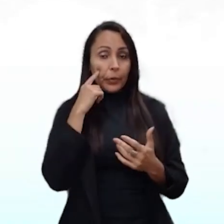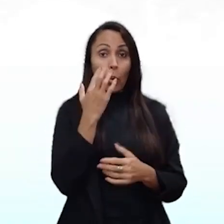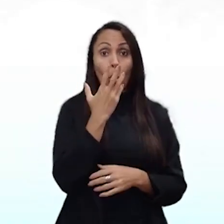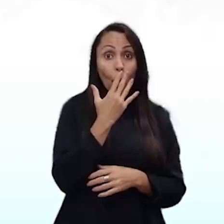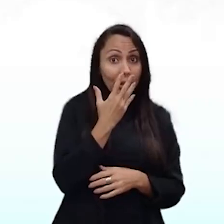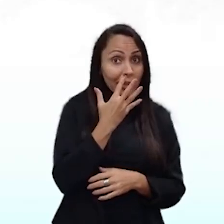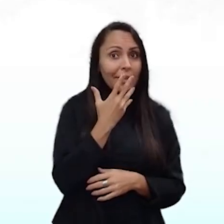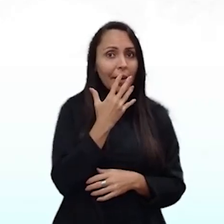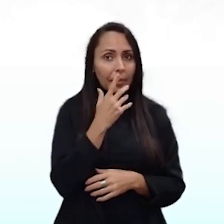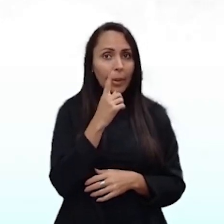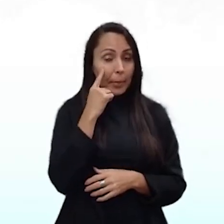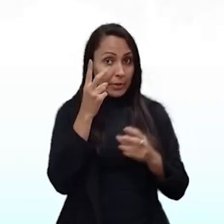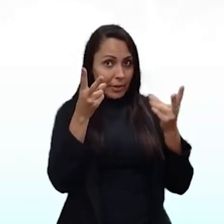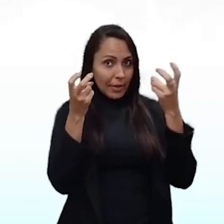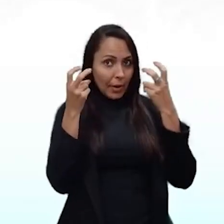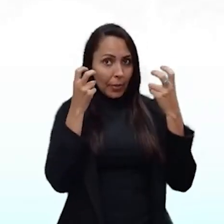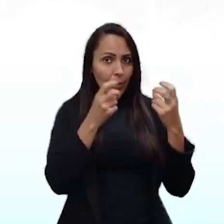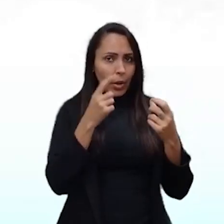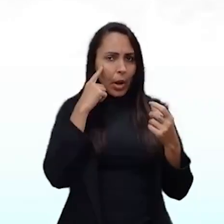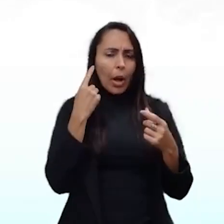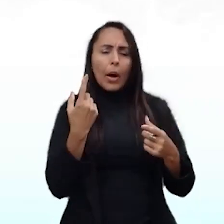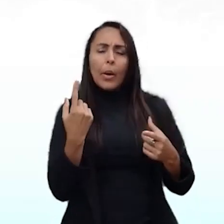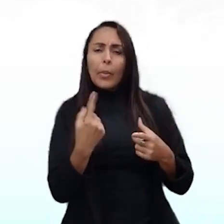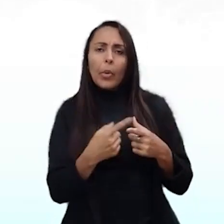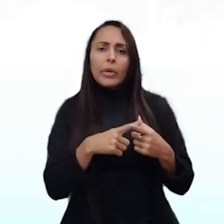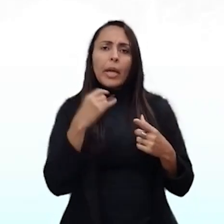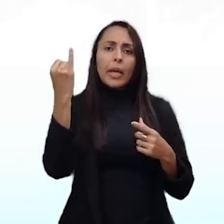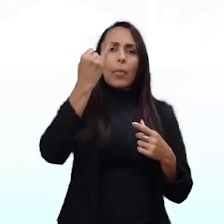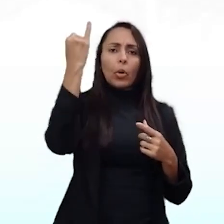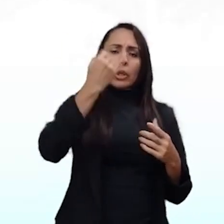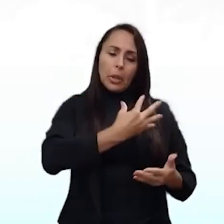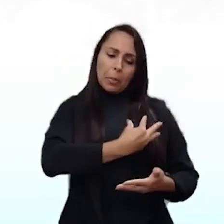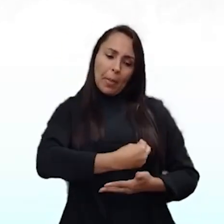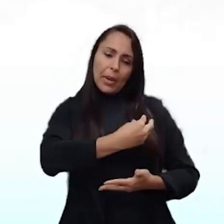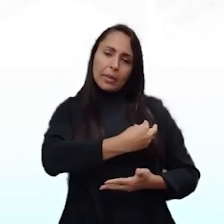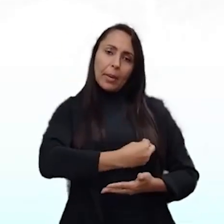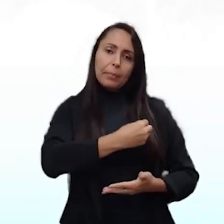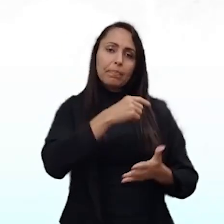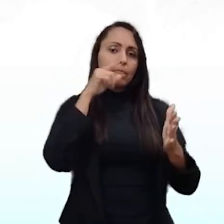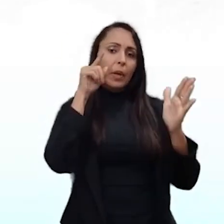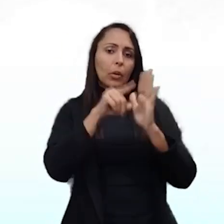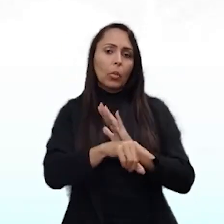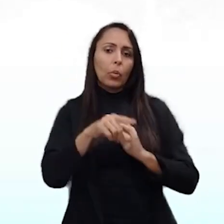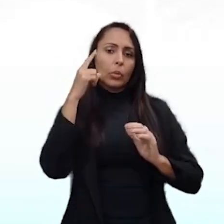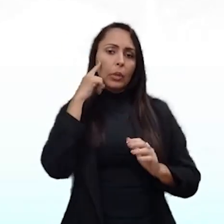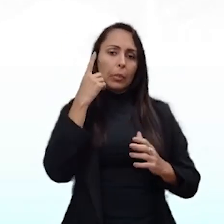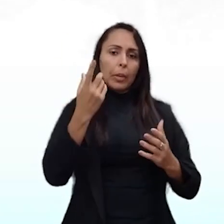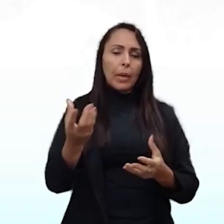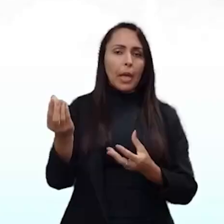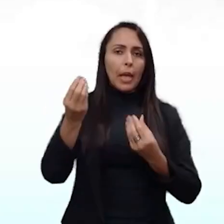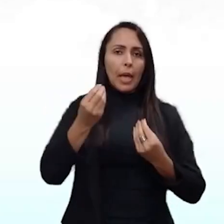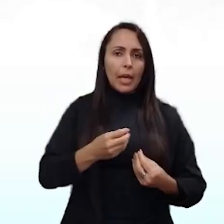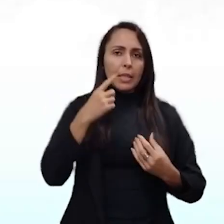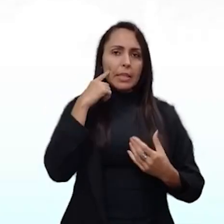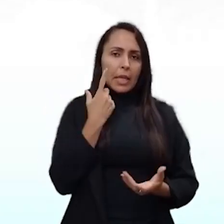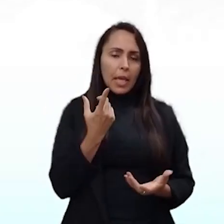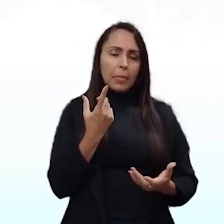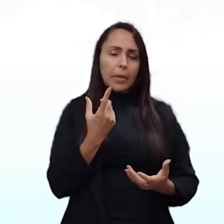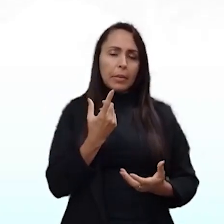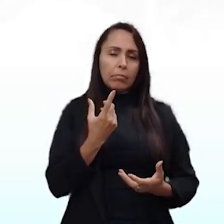colorida, do jeito que está aí, viu? Por que é tão importante amamentar? A pergunta. O bebê recebe os anticorpos da